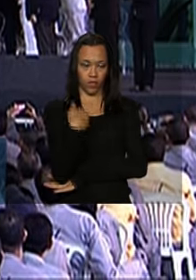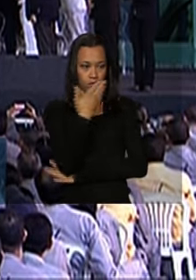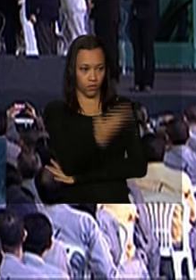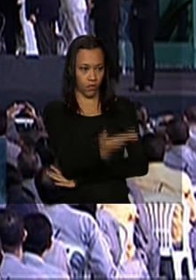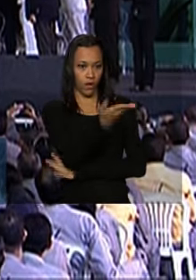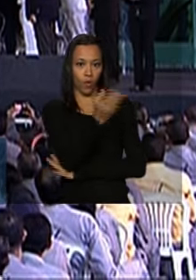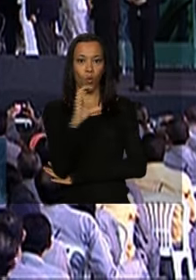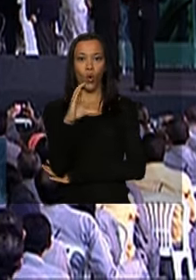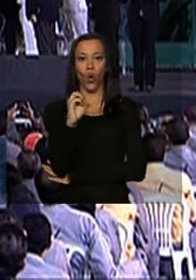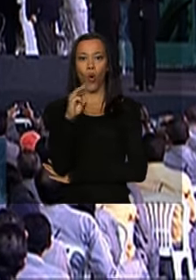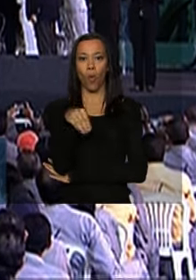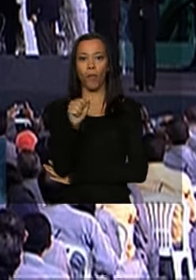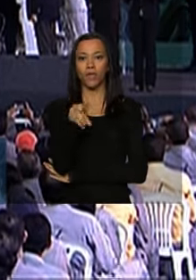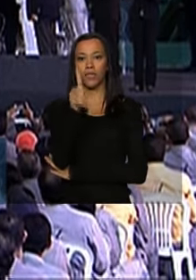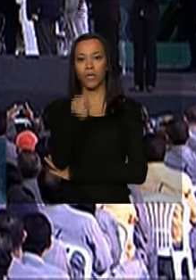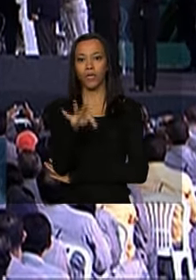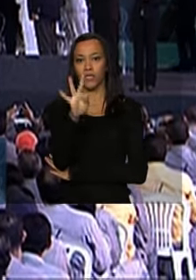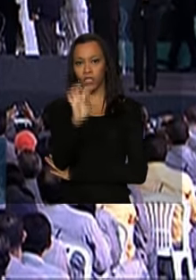Fábio.